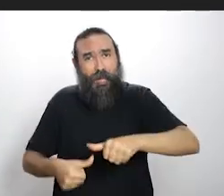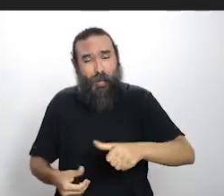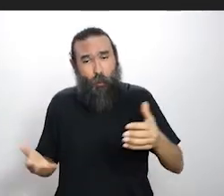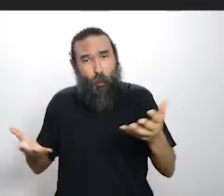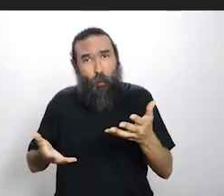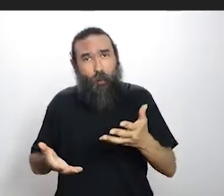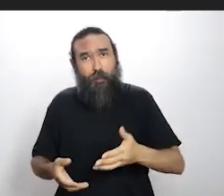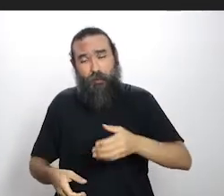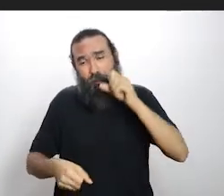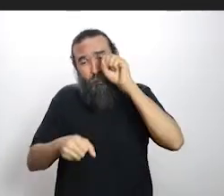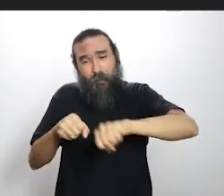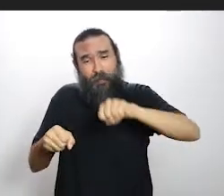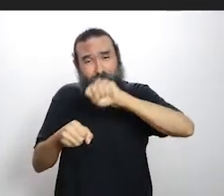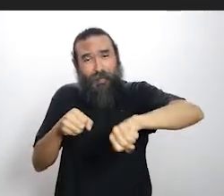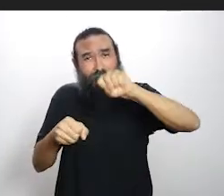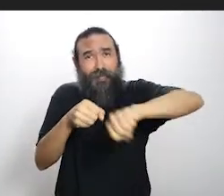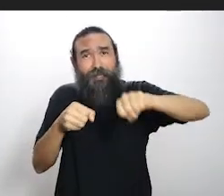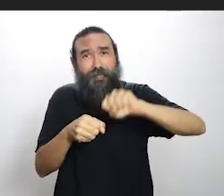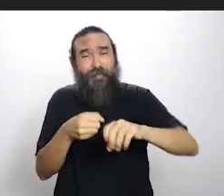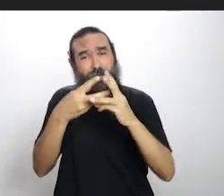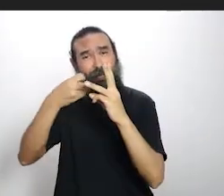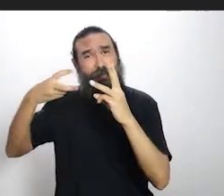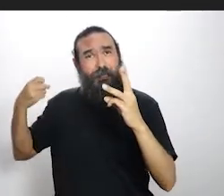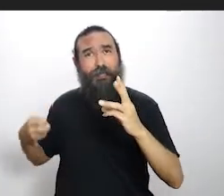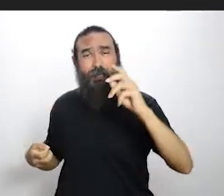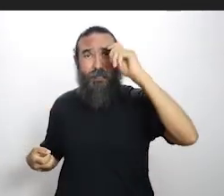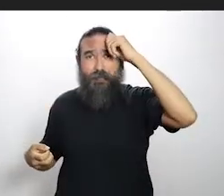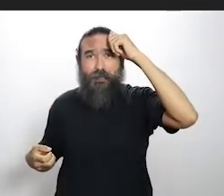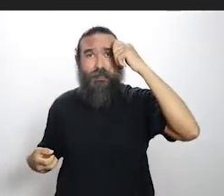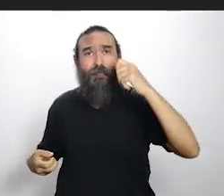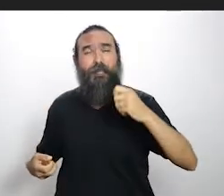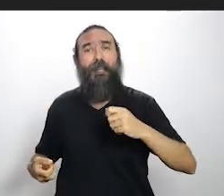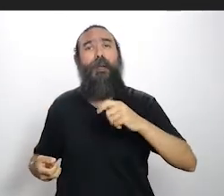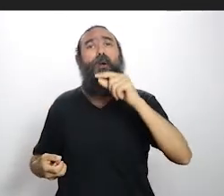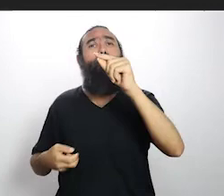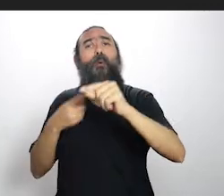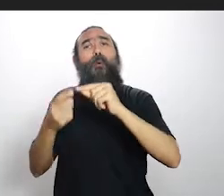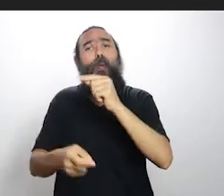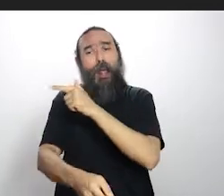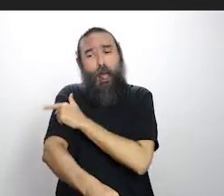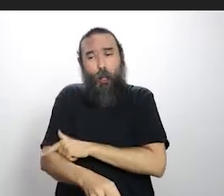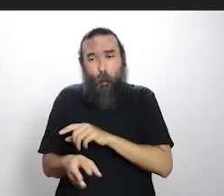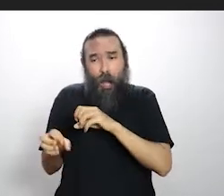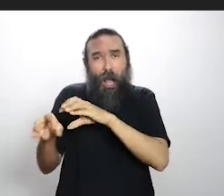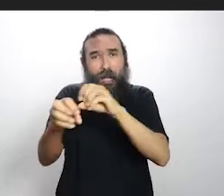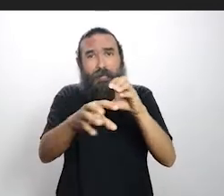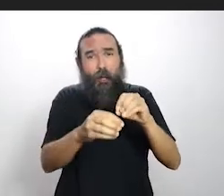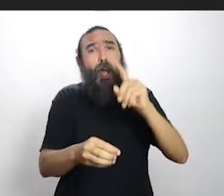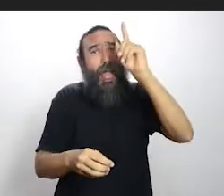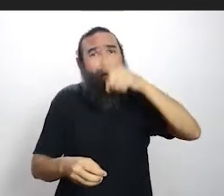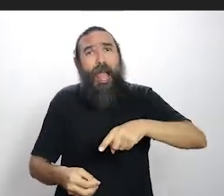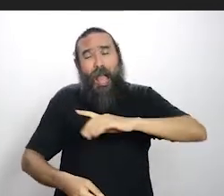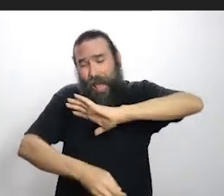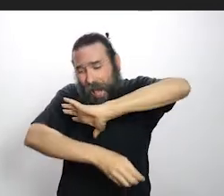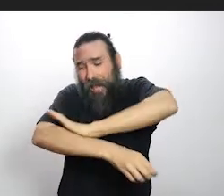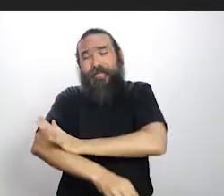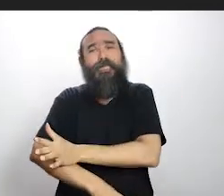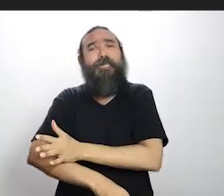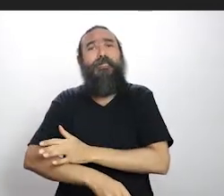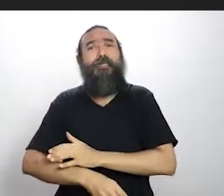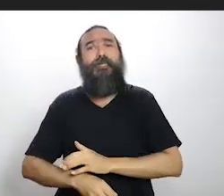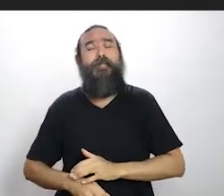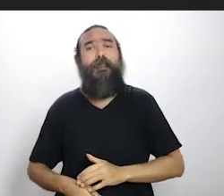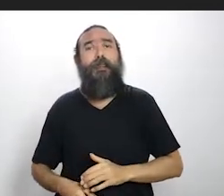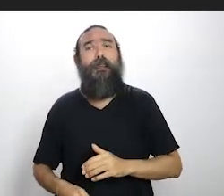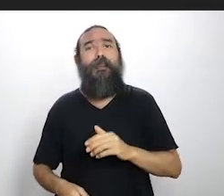prática educacional racista, de uma prática educacional que visa a manutenção do poder e do privilégio